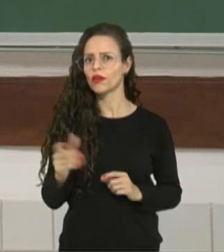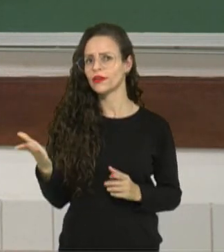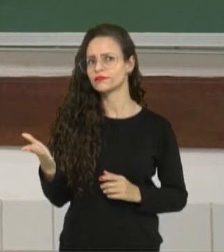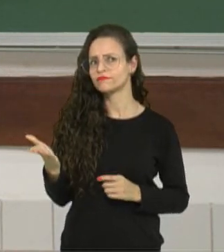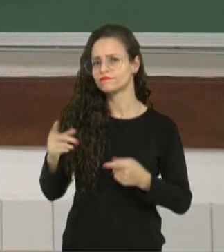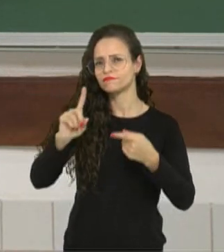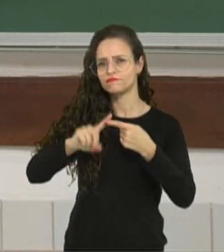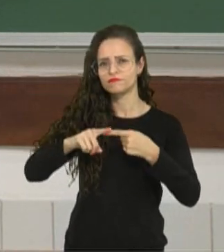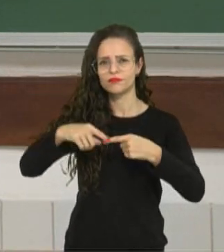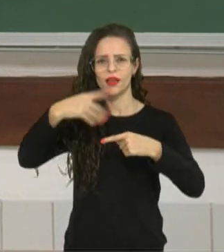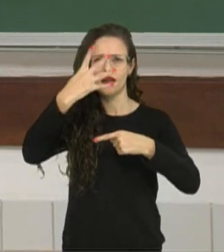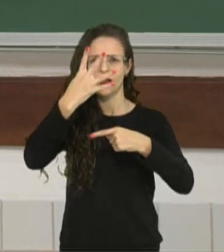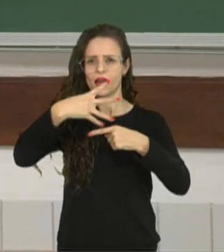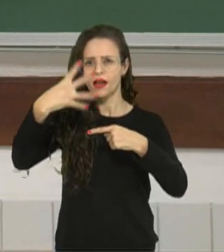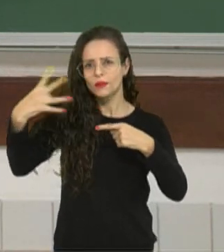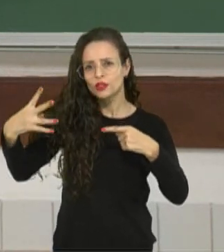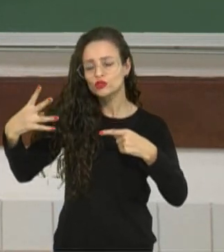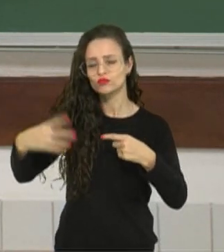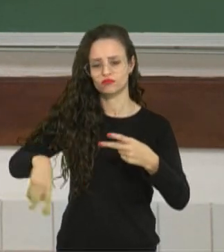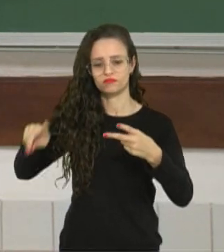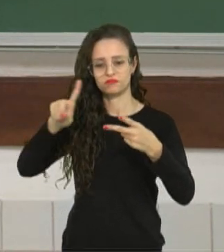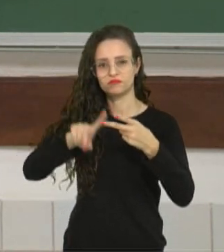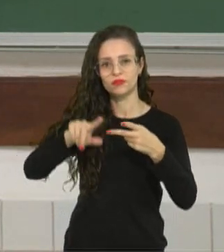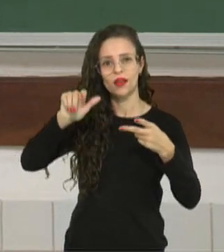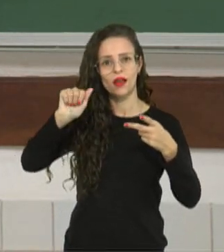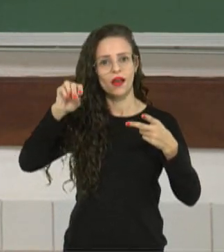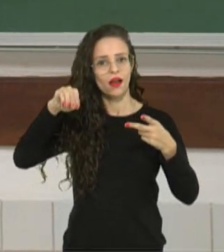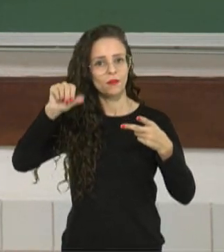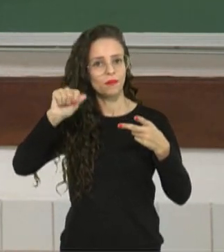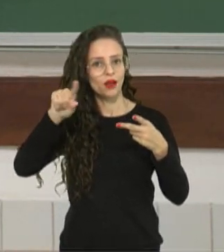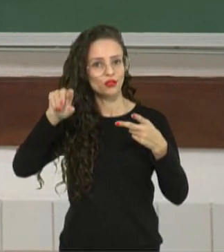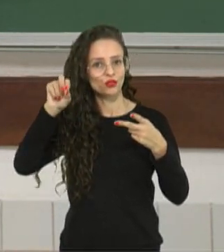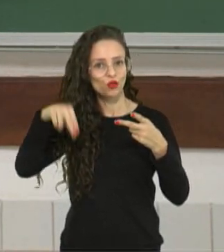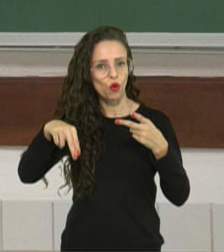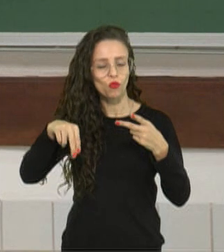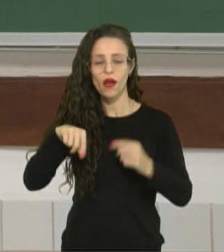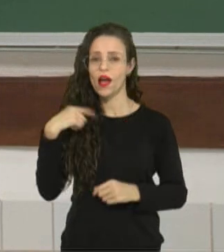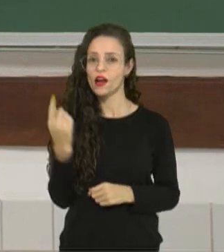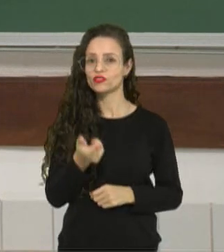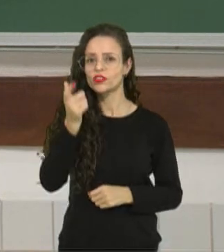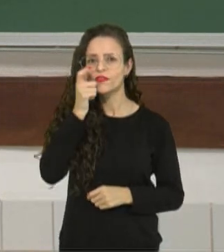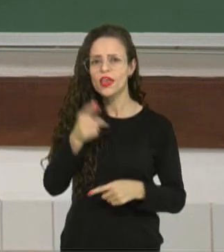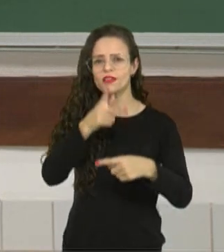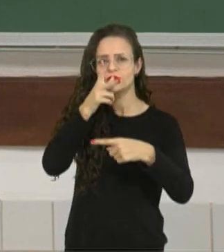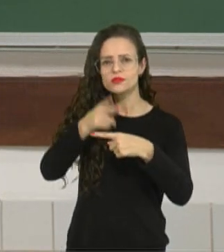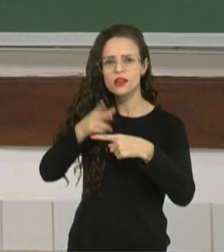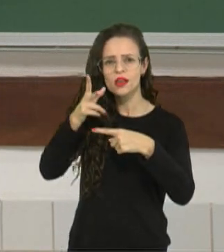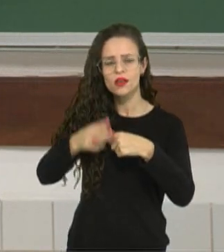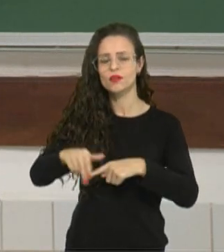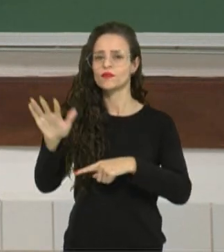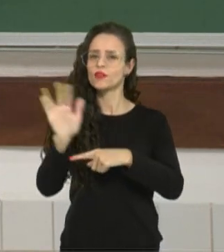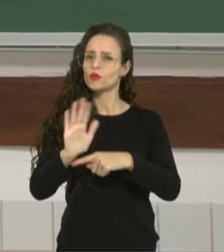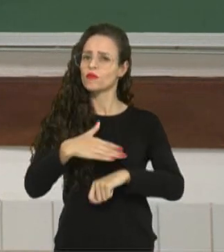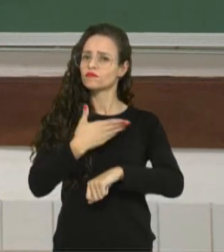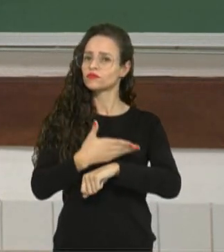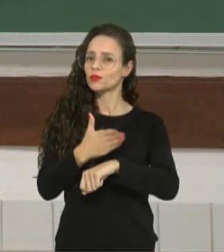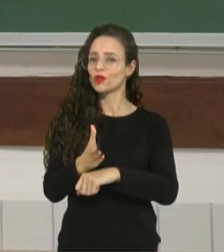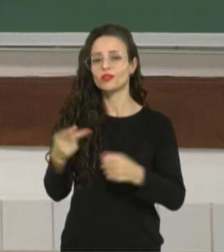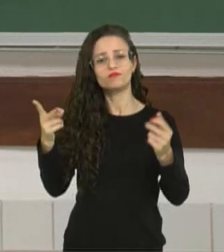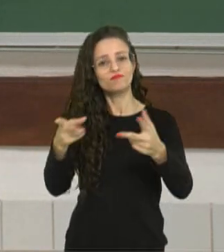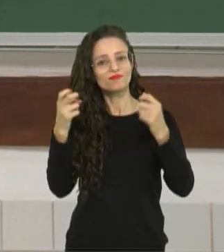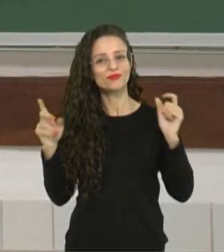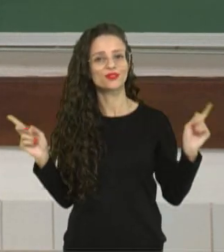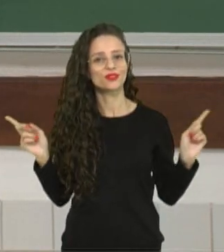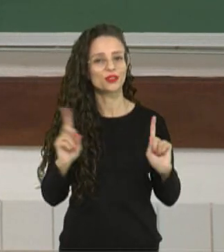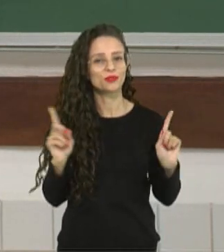Amazon, Netflix, né? A gente consome séries, filmes o tempo todo e a gente nem percebe